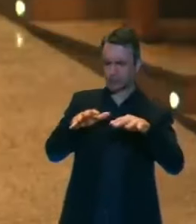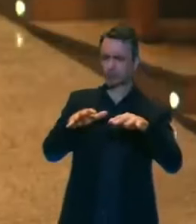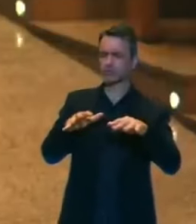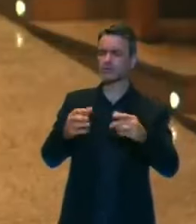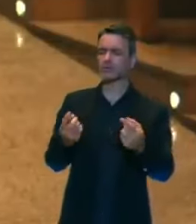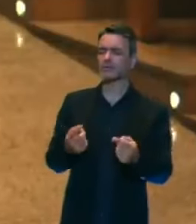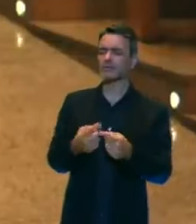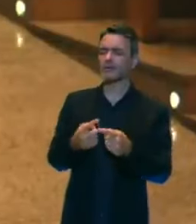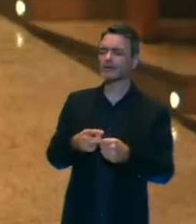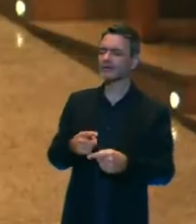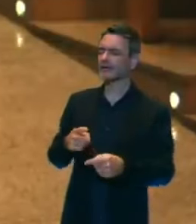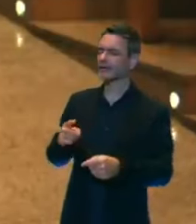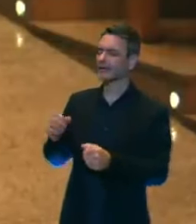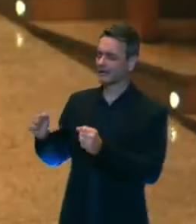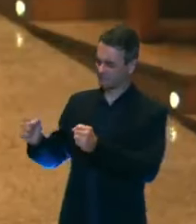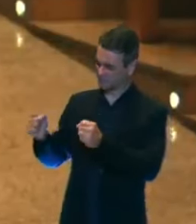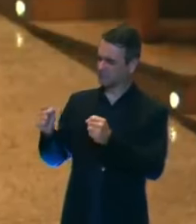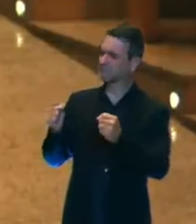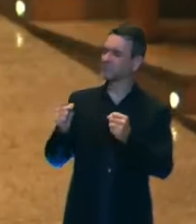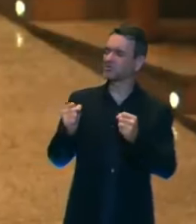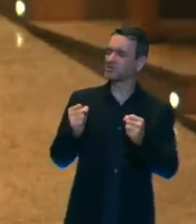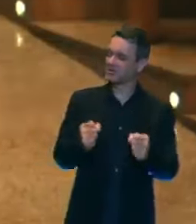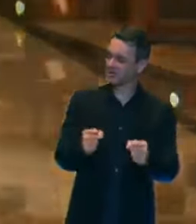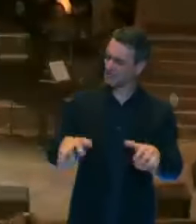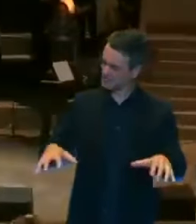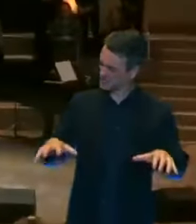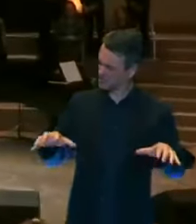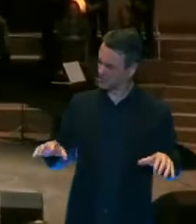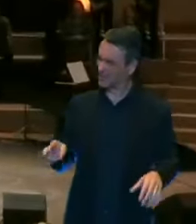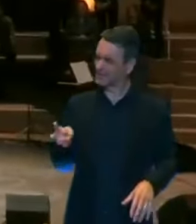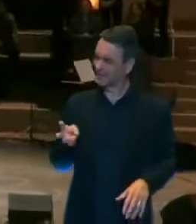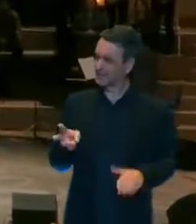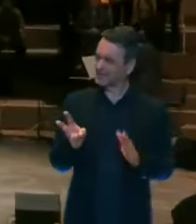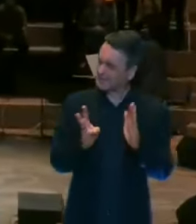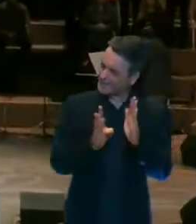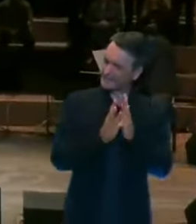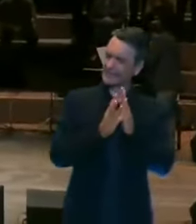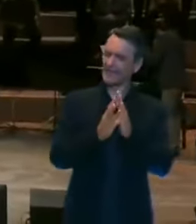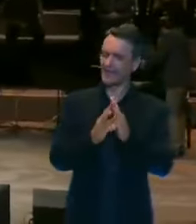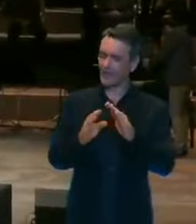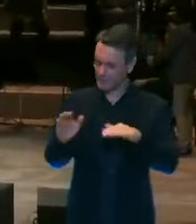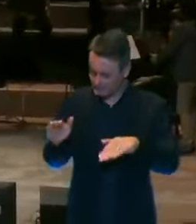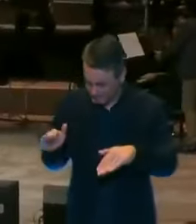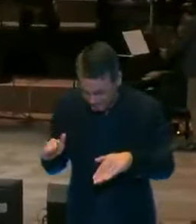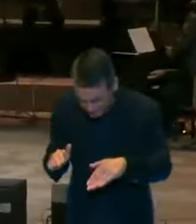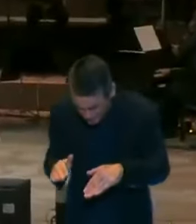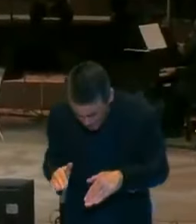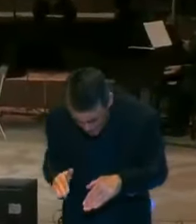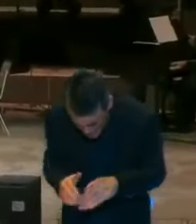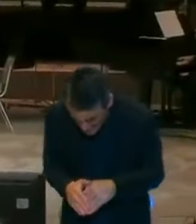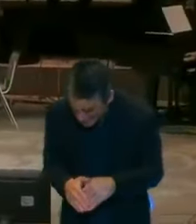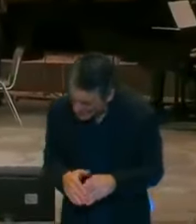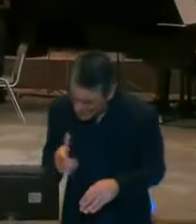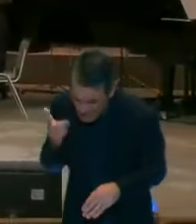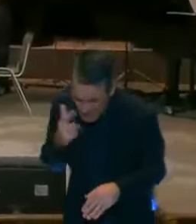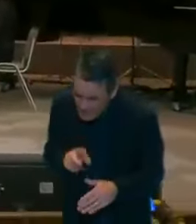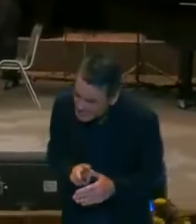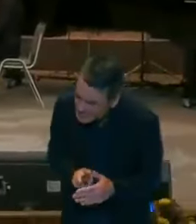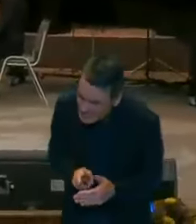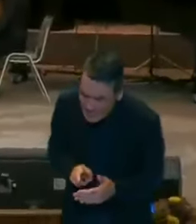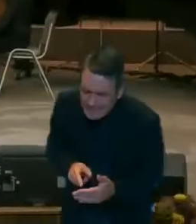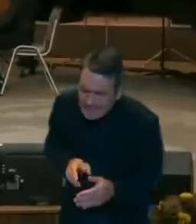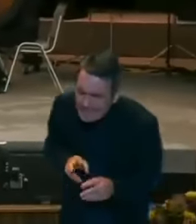de majestade. O Senhor deixou Daniel prostrado. Ah, Pai, ele não conseguia levantar